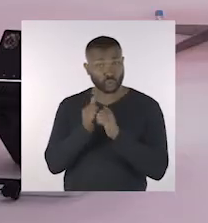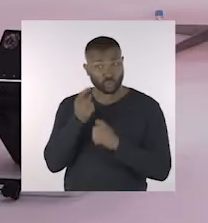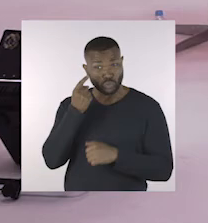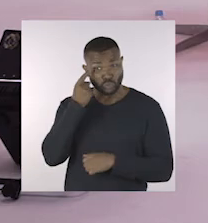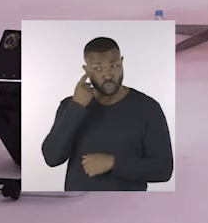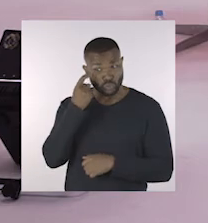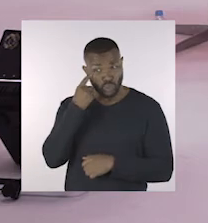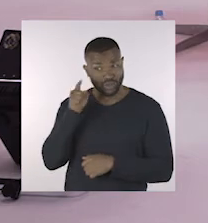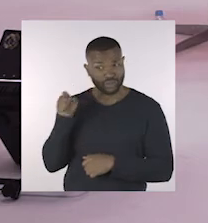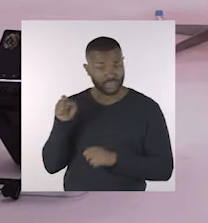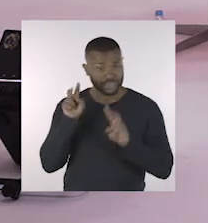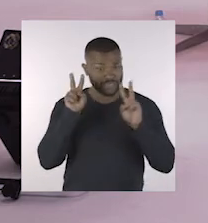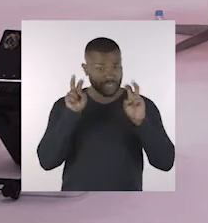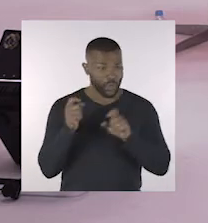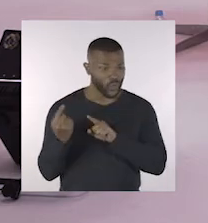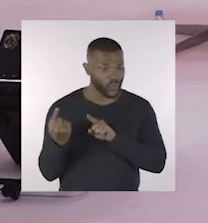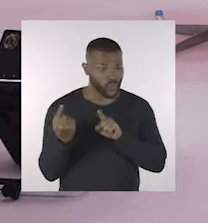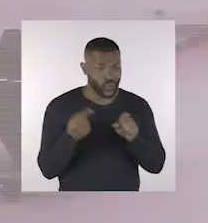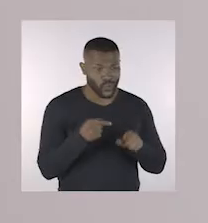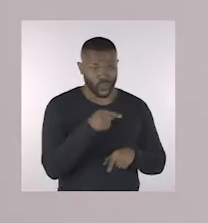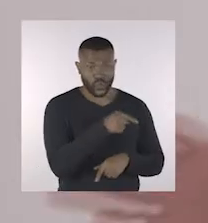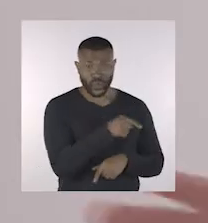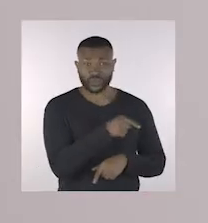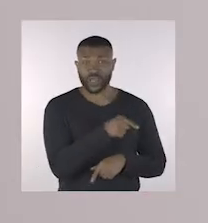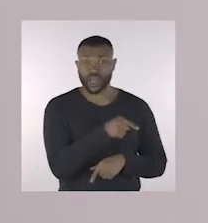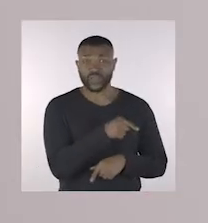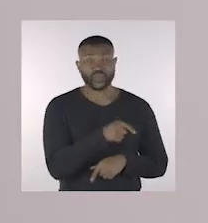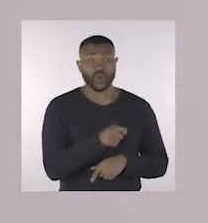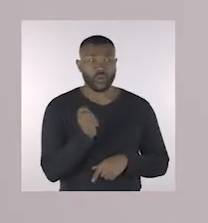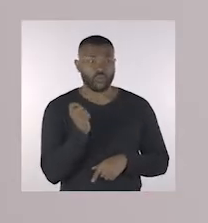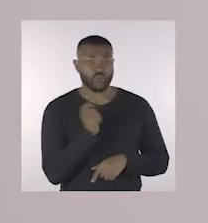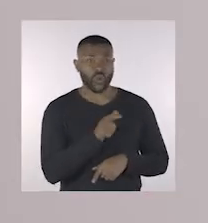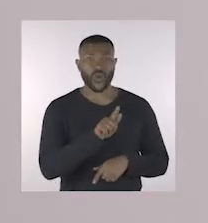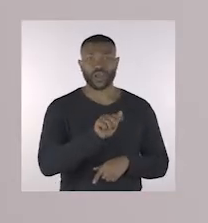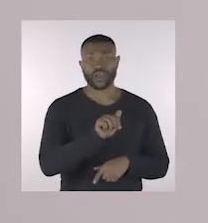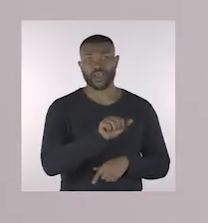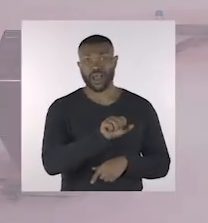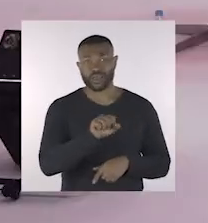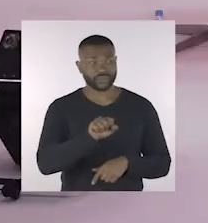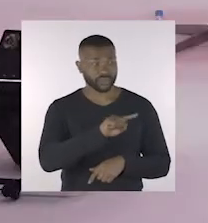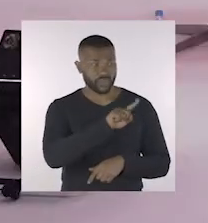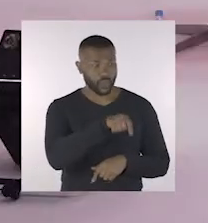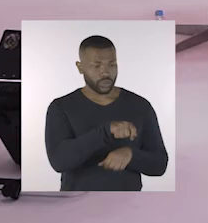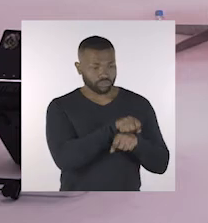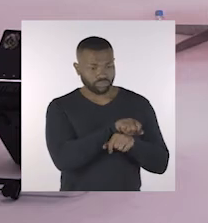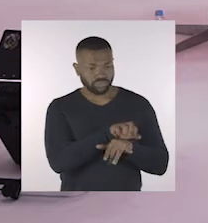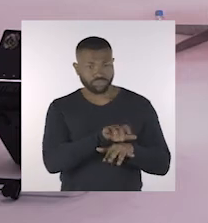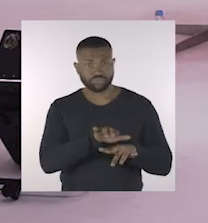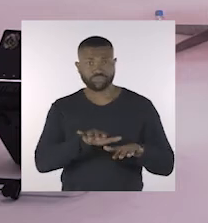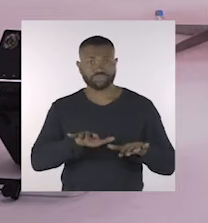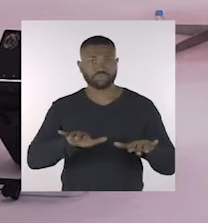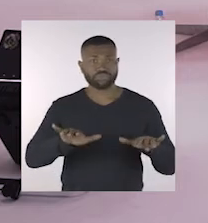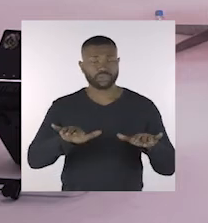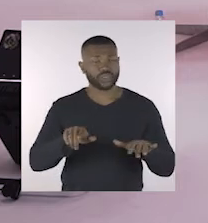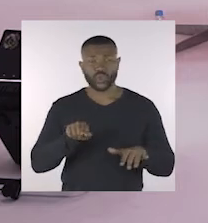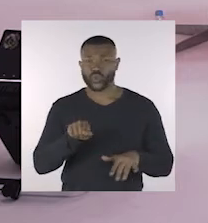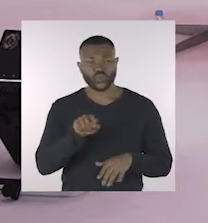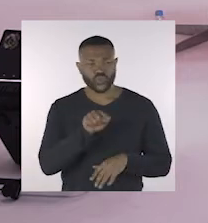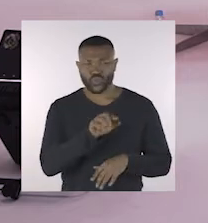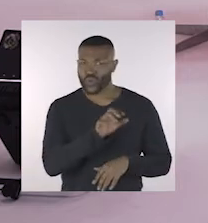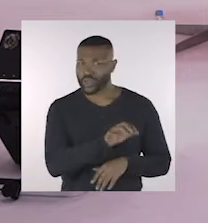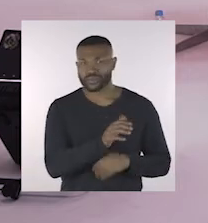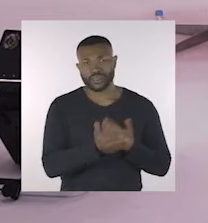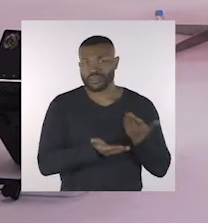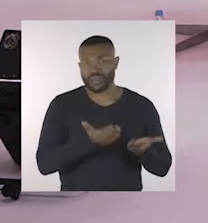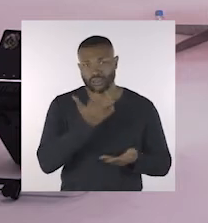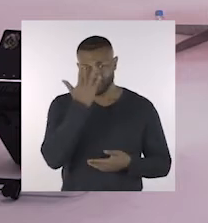Bruno Covas e dodória trata a cracolândia na base do gás lacrimogêneo resolve porque espalhou na cidade toda e não é assim que